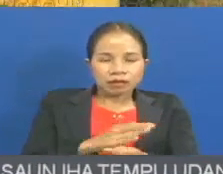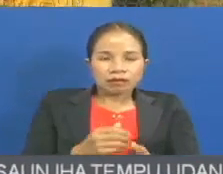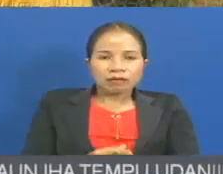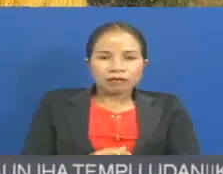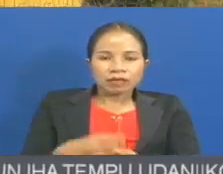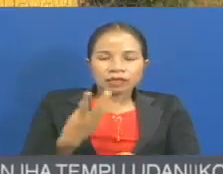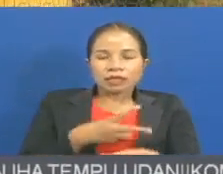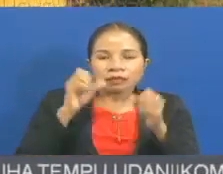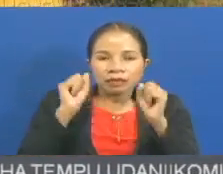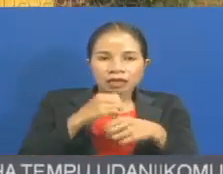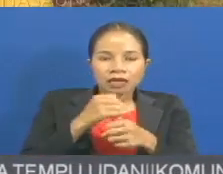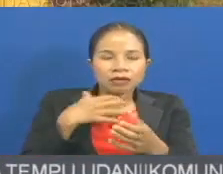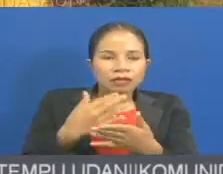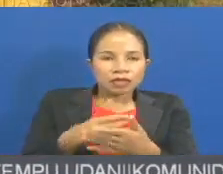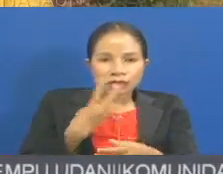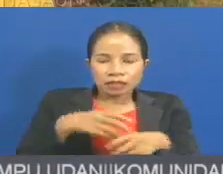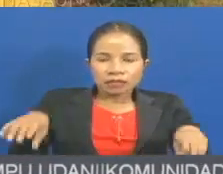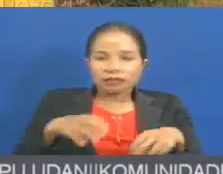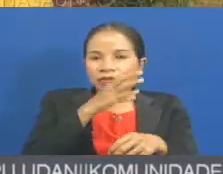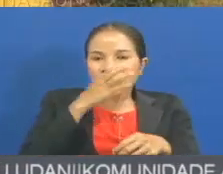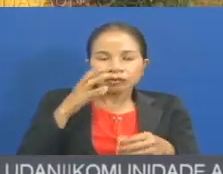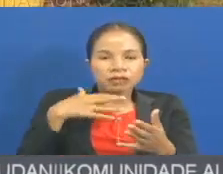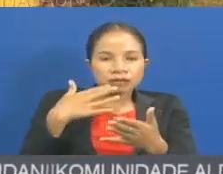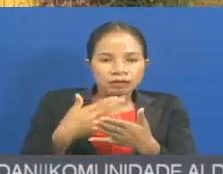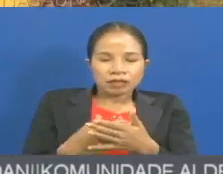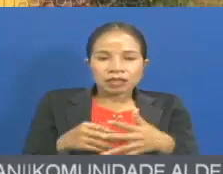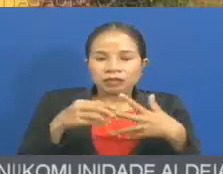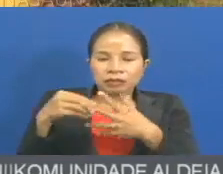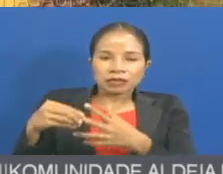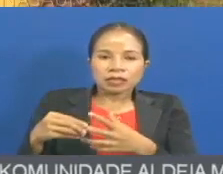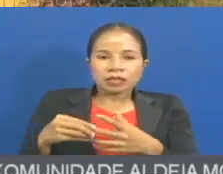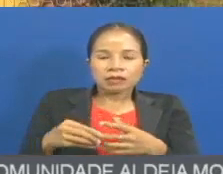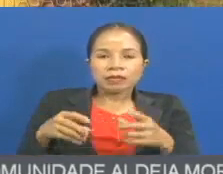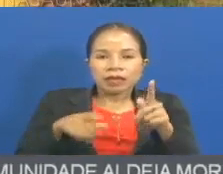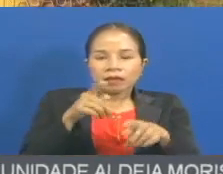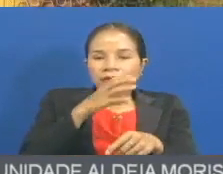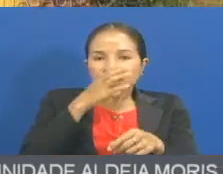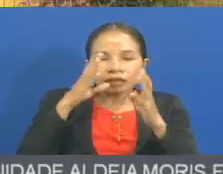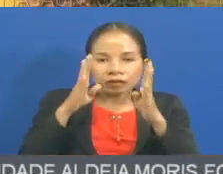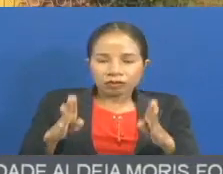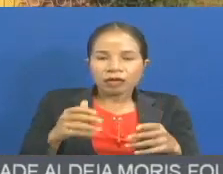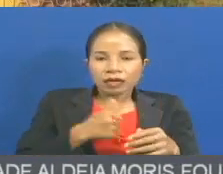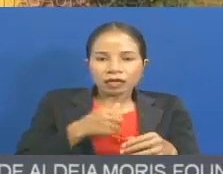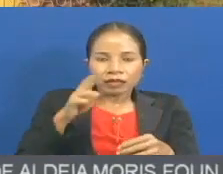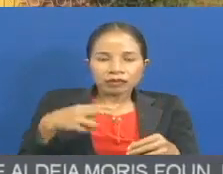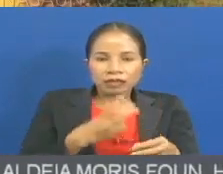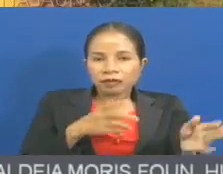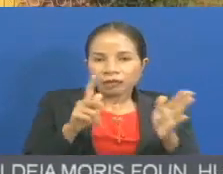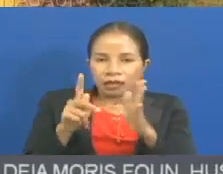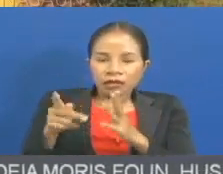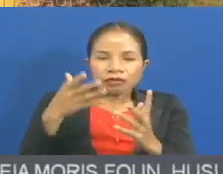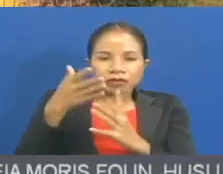e também halo melhora o sistema agricultura de Diak. Liliu para fazer mapamento da agricultura, Sandarau Aileu, né? E plano tama